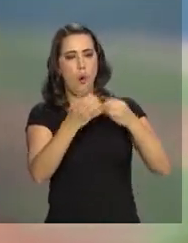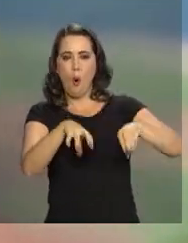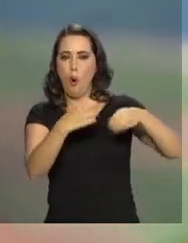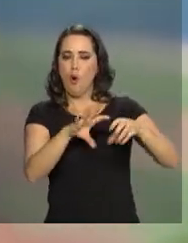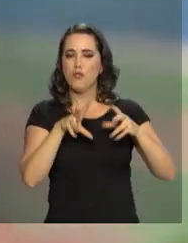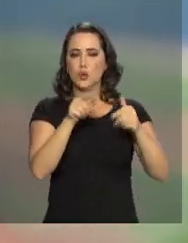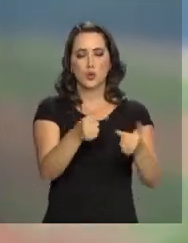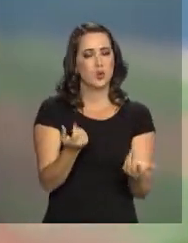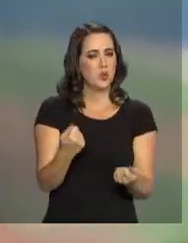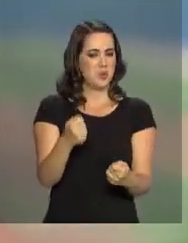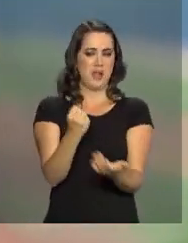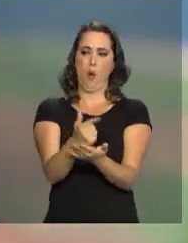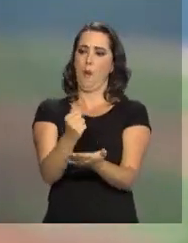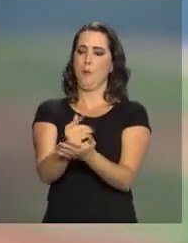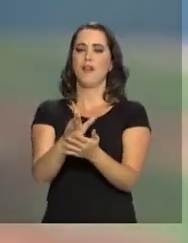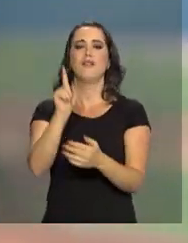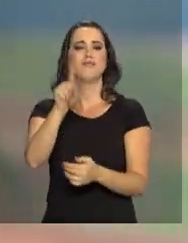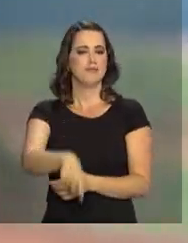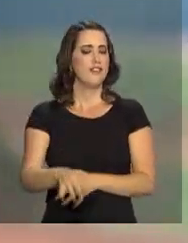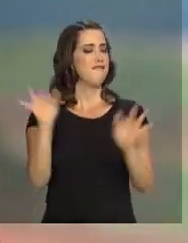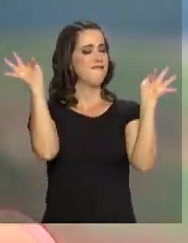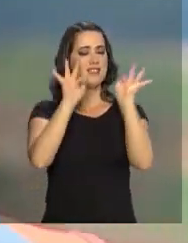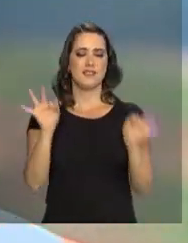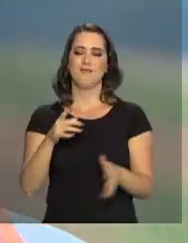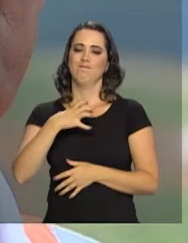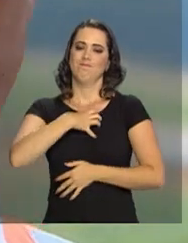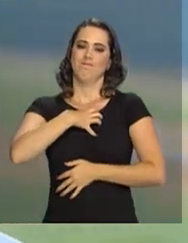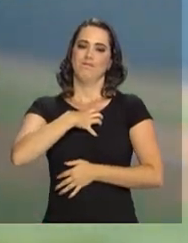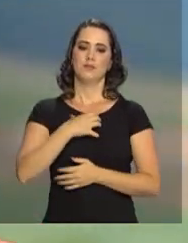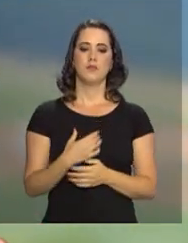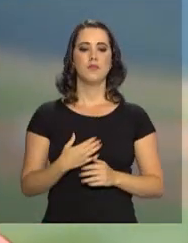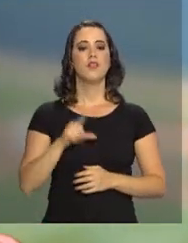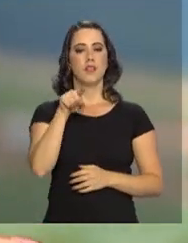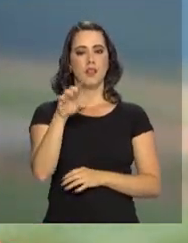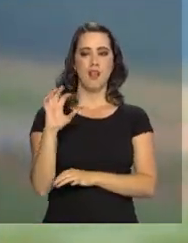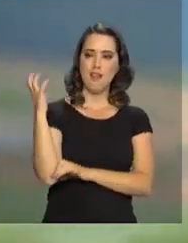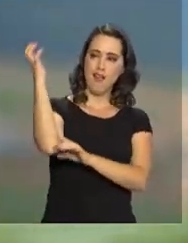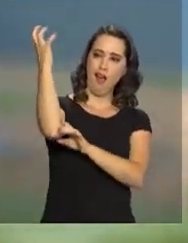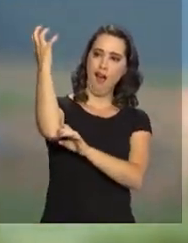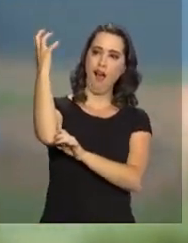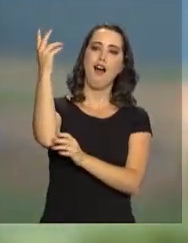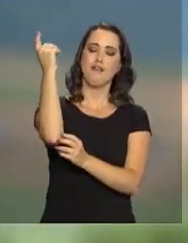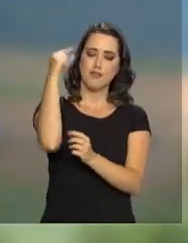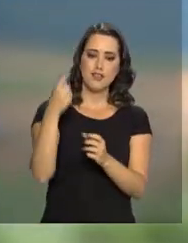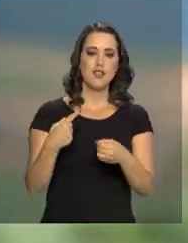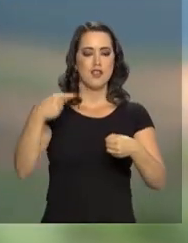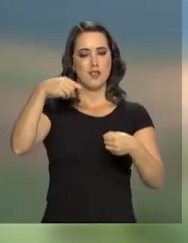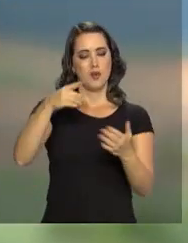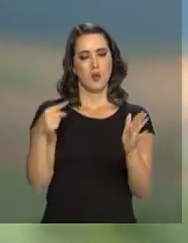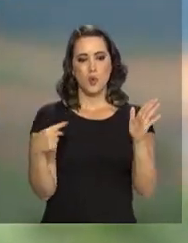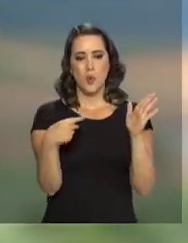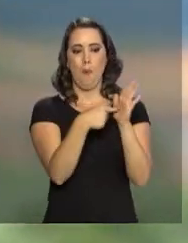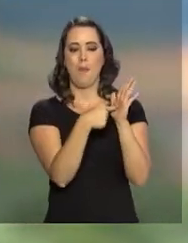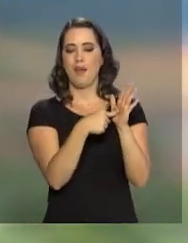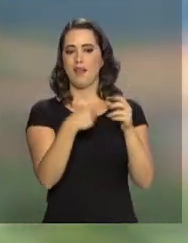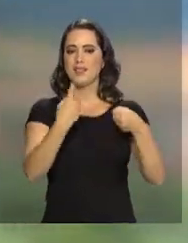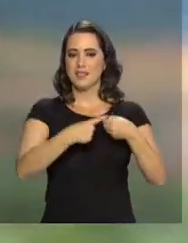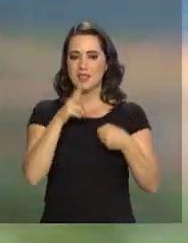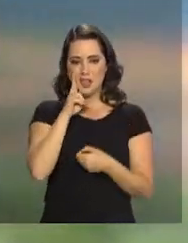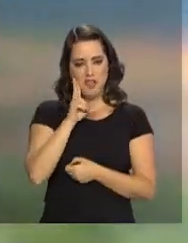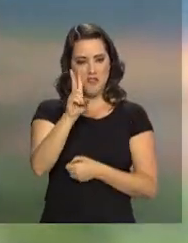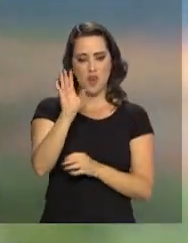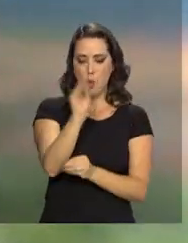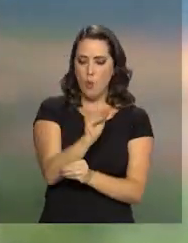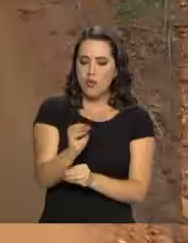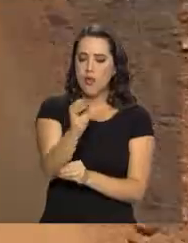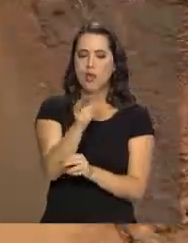aqui sem comprar, sem depender de Mariana, vai ser o dia da maior felicidade. E a castanheira vai estar lá no meio da cidade? Com certeza, você já viu a muda dela, está muito